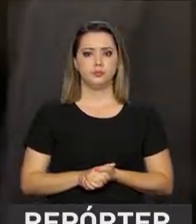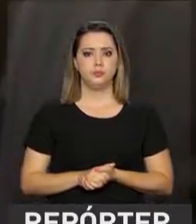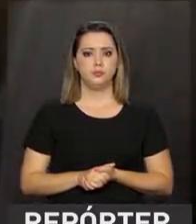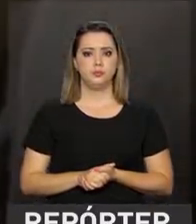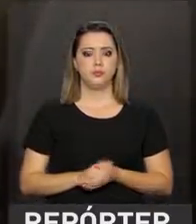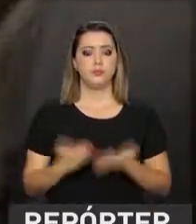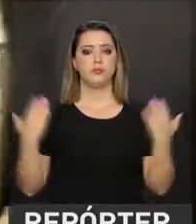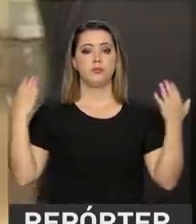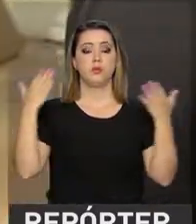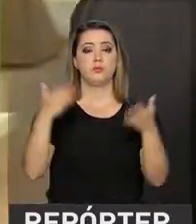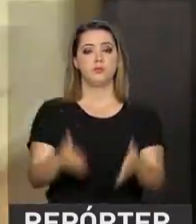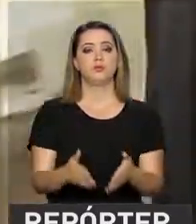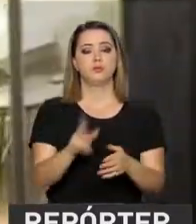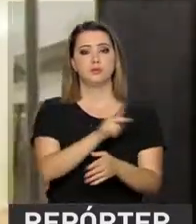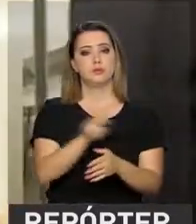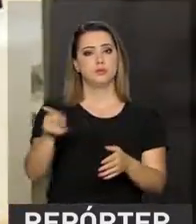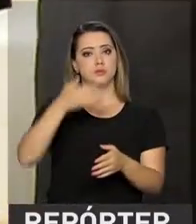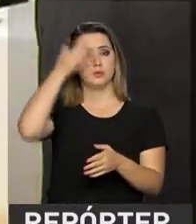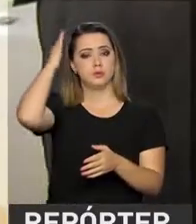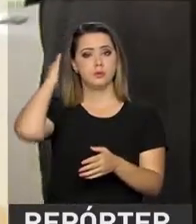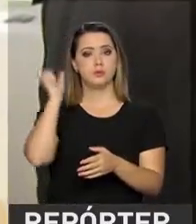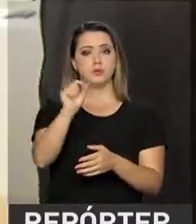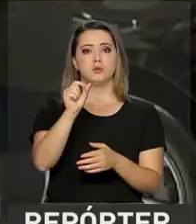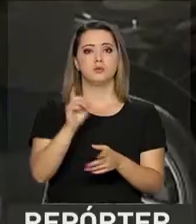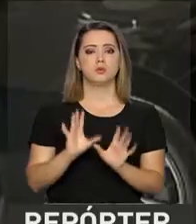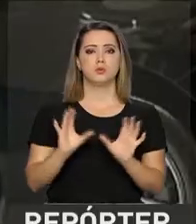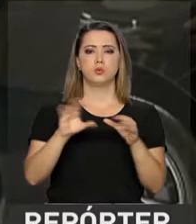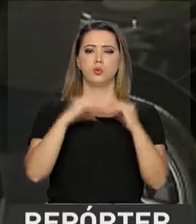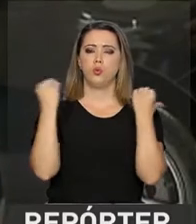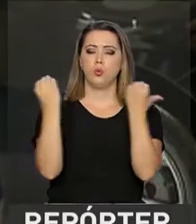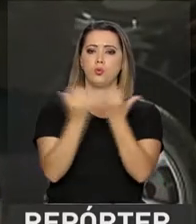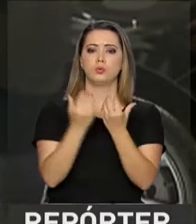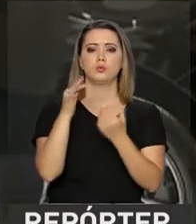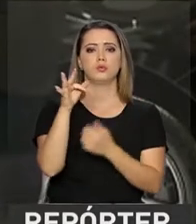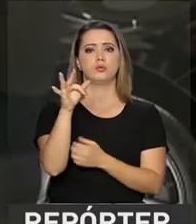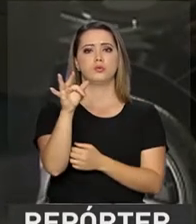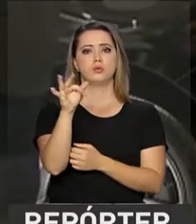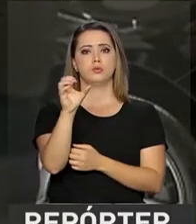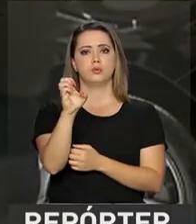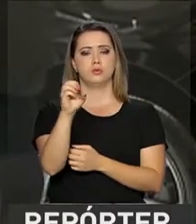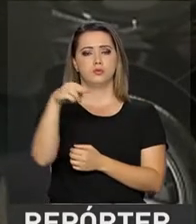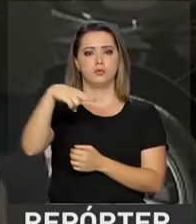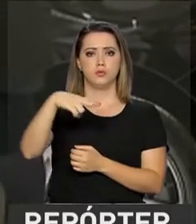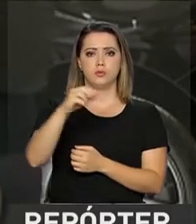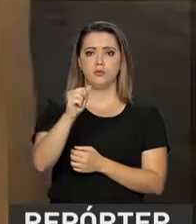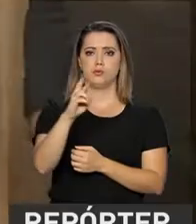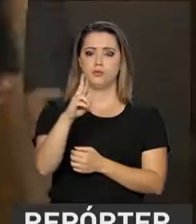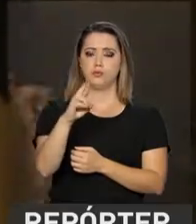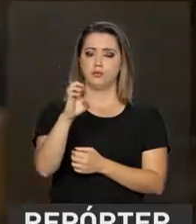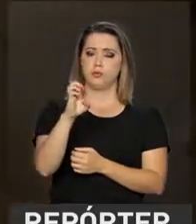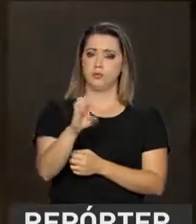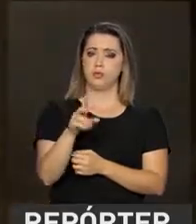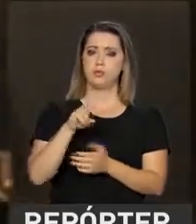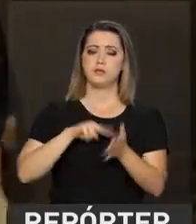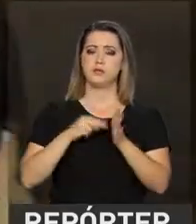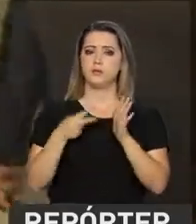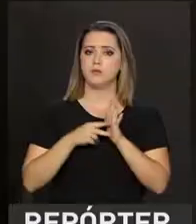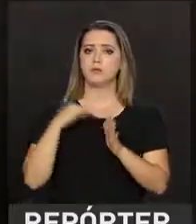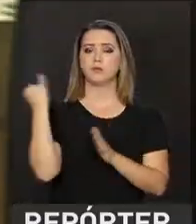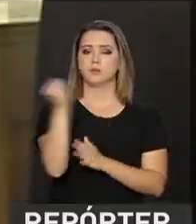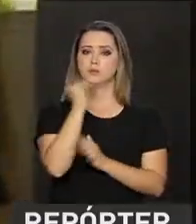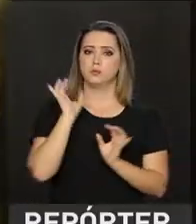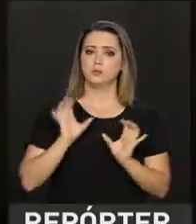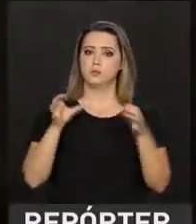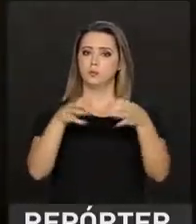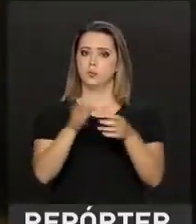A participação do presidente da República no Congresso da Federação Nacional da Distribuição de Veículos Automotores representa a importância do